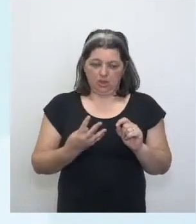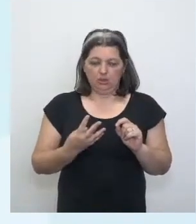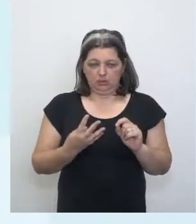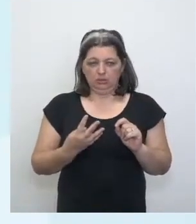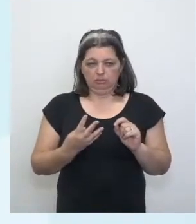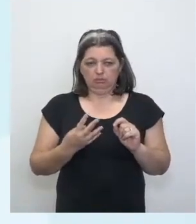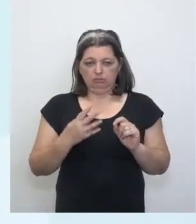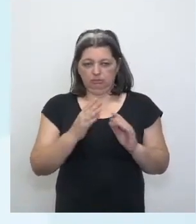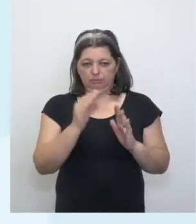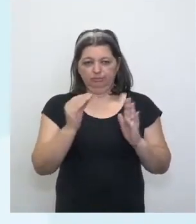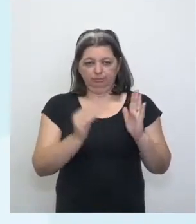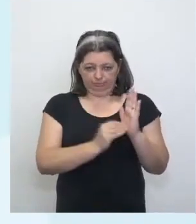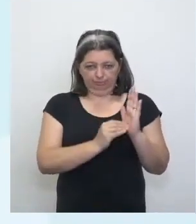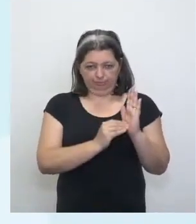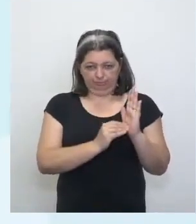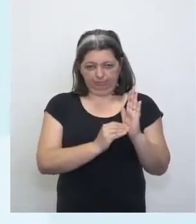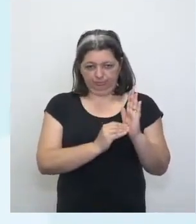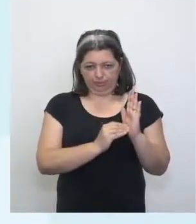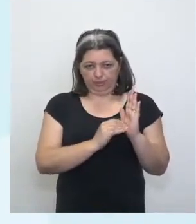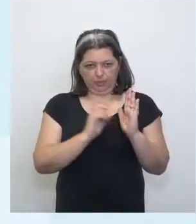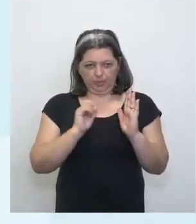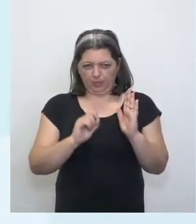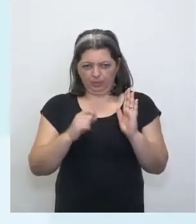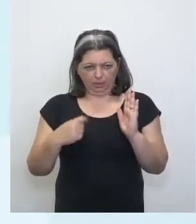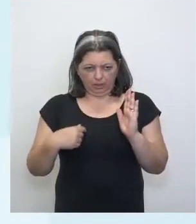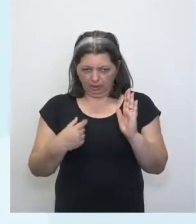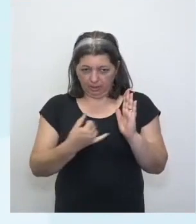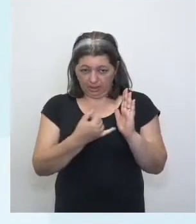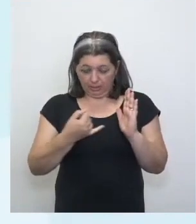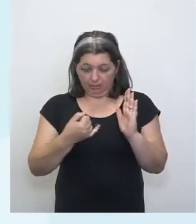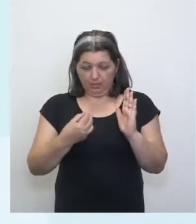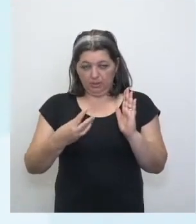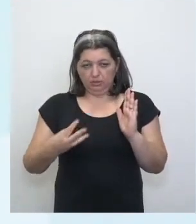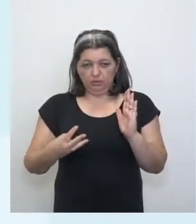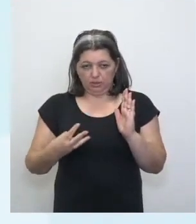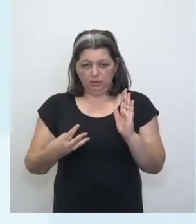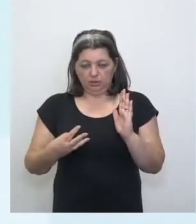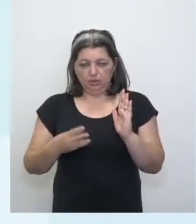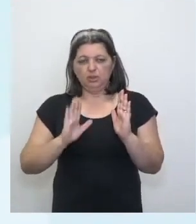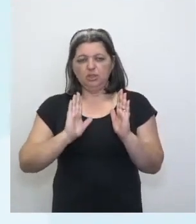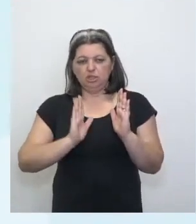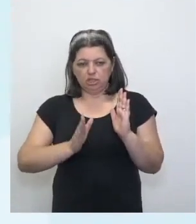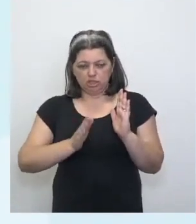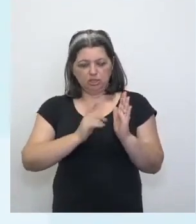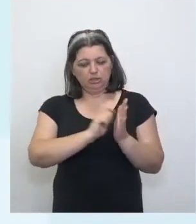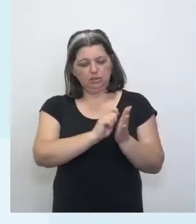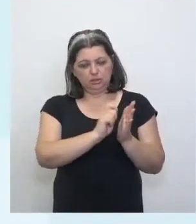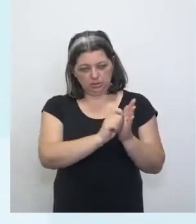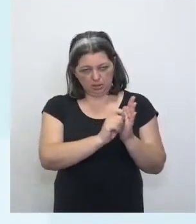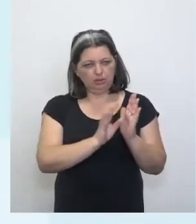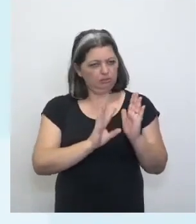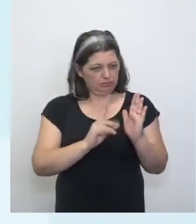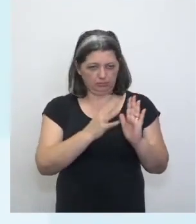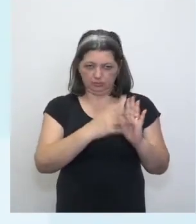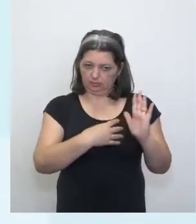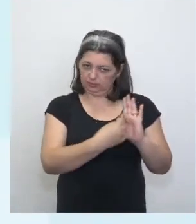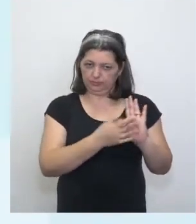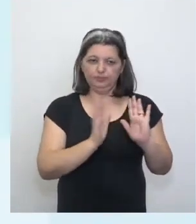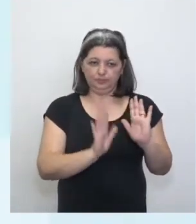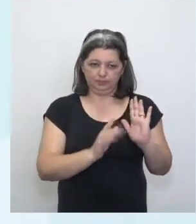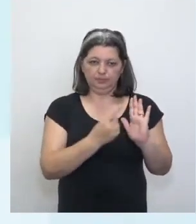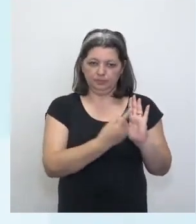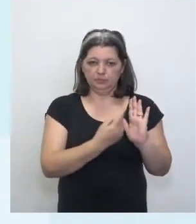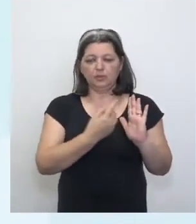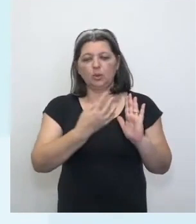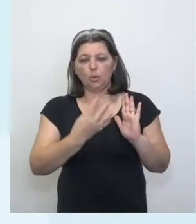4, professora. E que número é o termo independente? Menos 3. Já anotei os meus 3 coeficientes, 1, 4 e menos